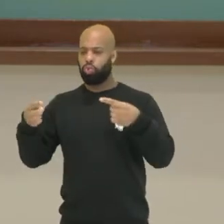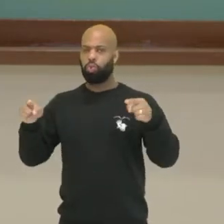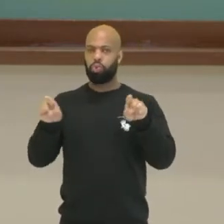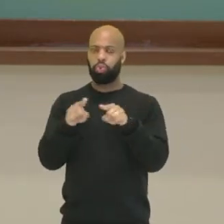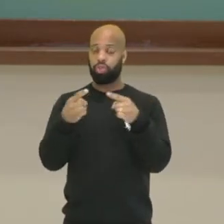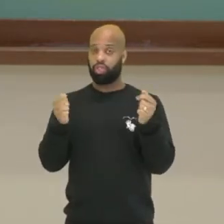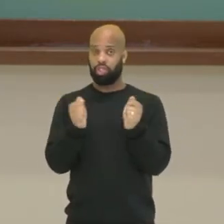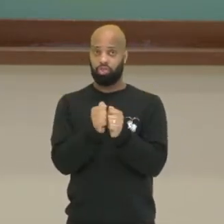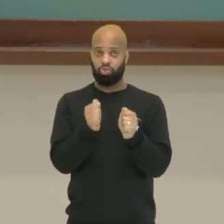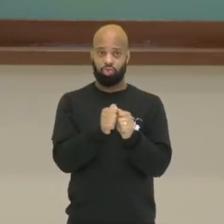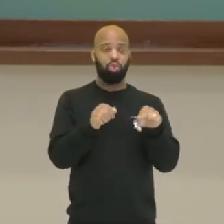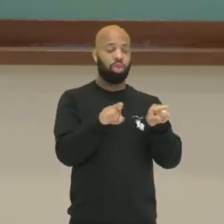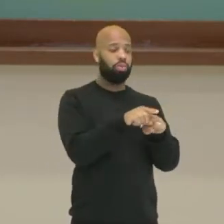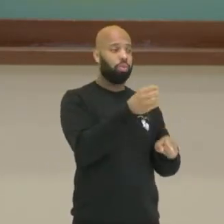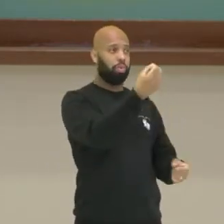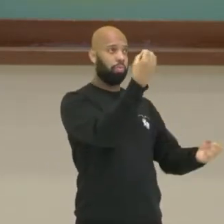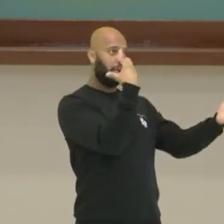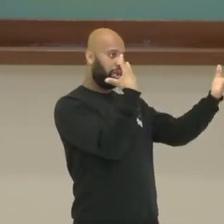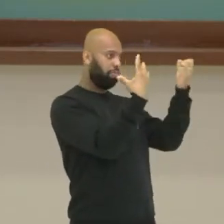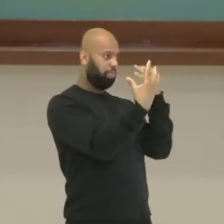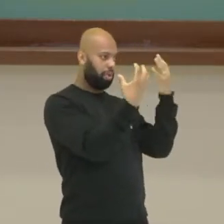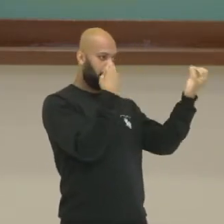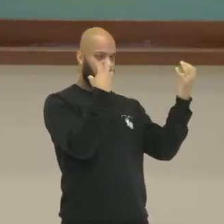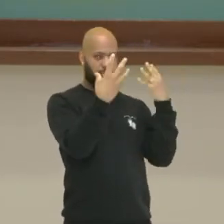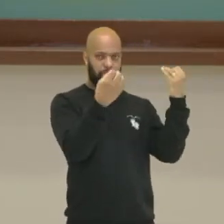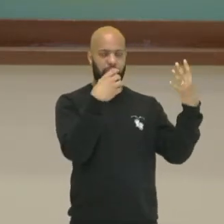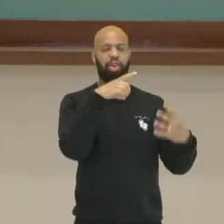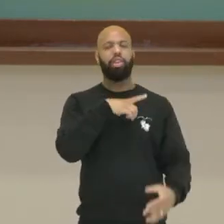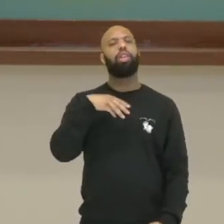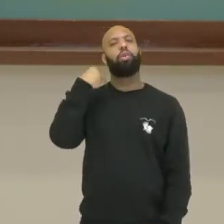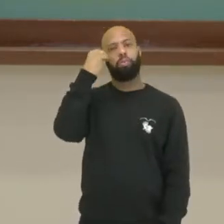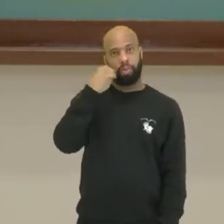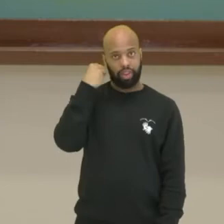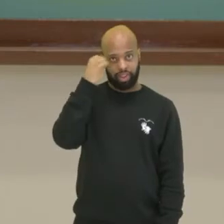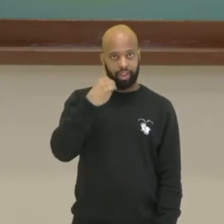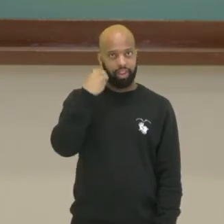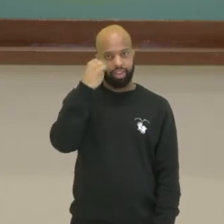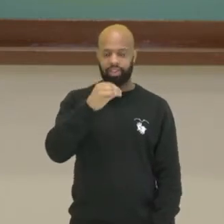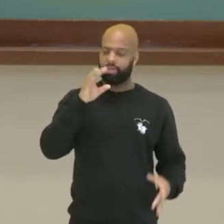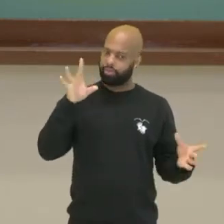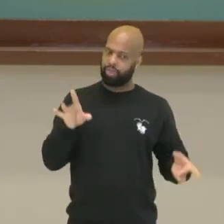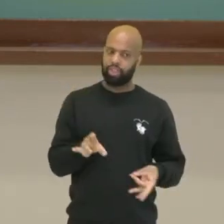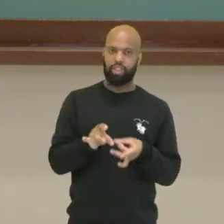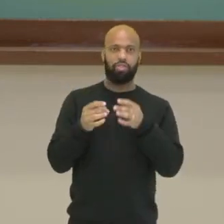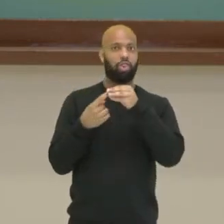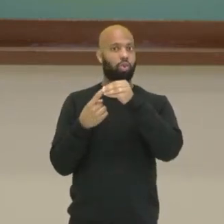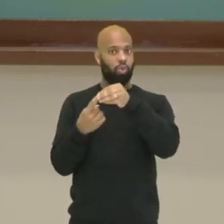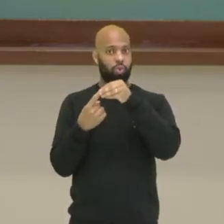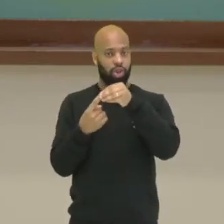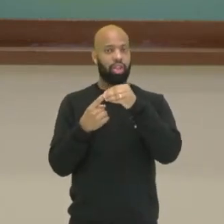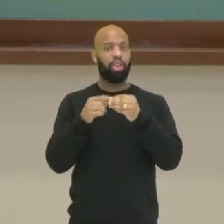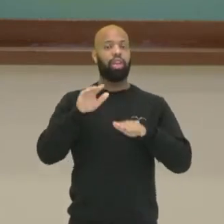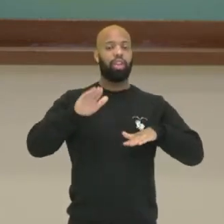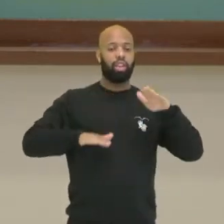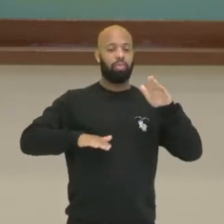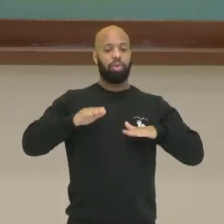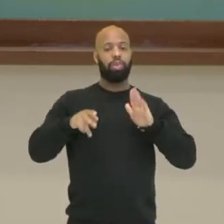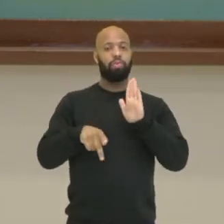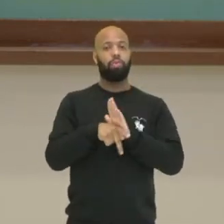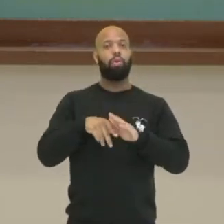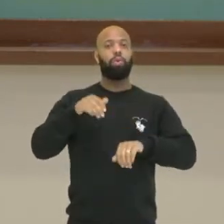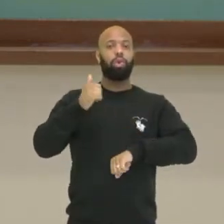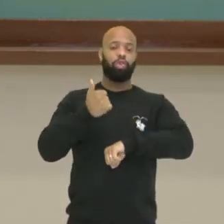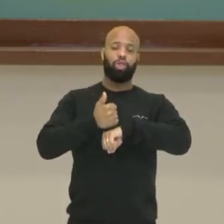uma experiência que você pode nunca mais repetir na sua vida, dependendo da proposta do diretor